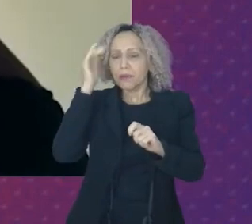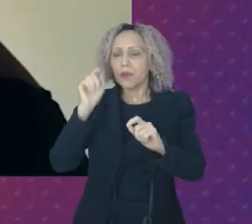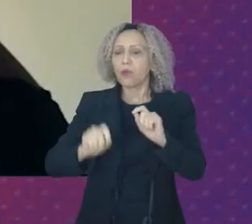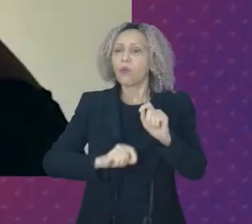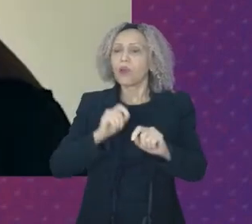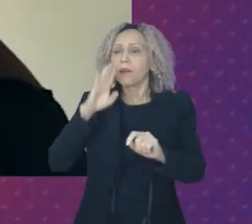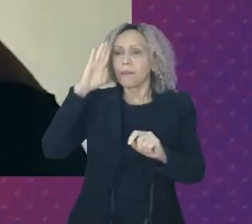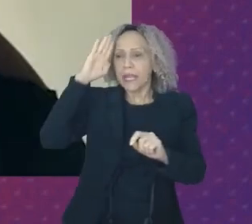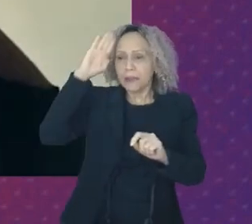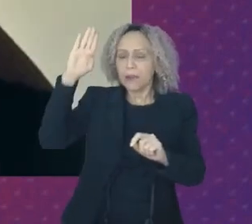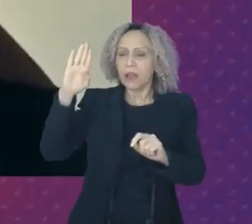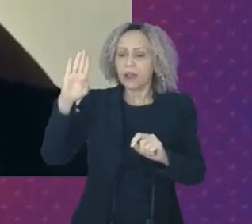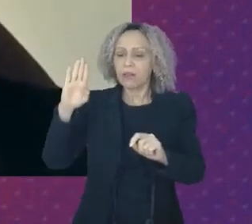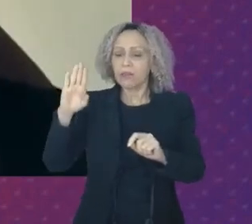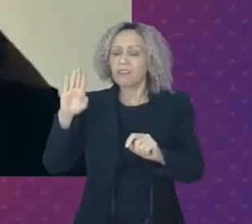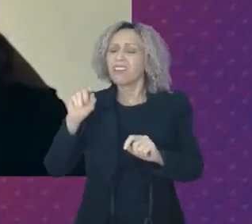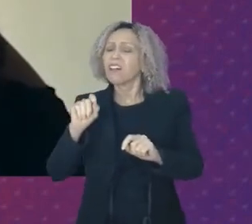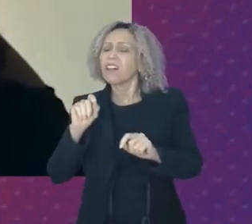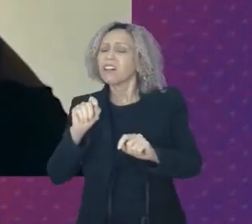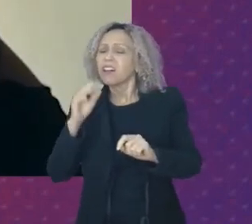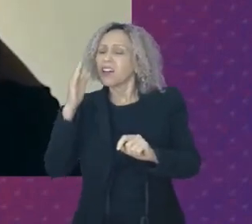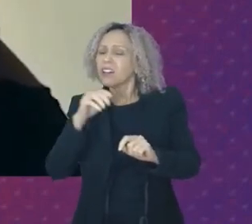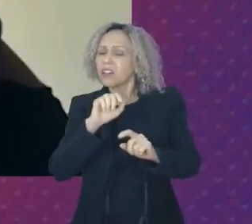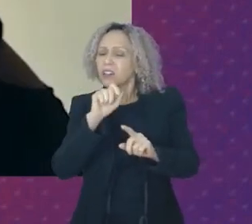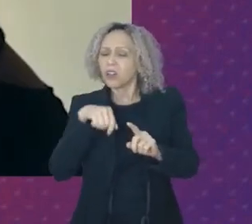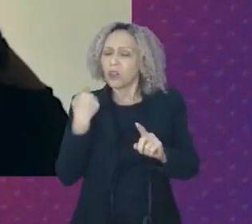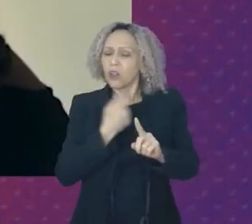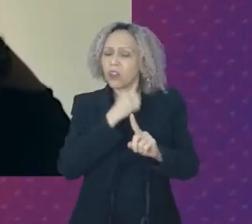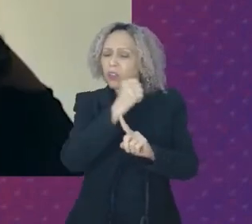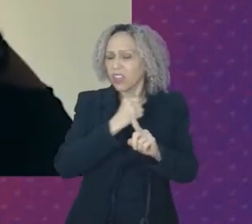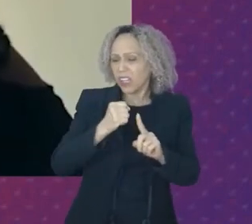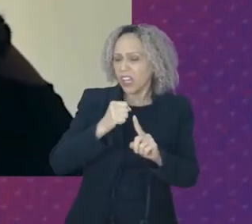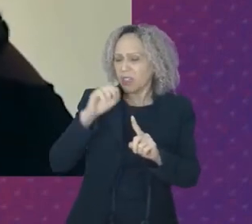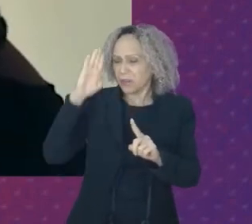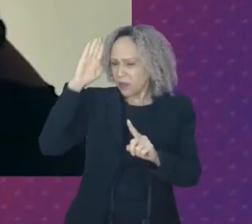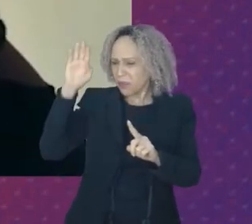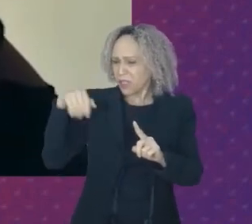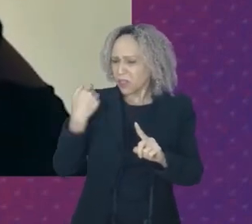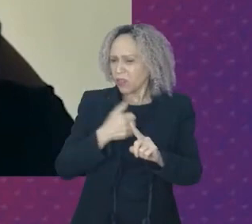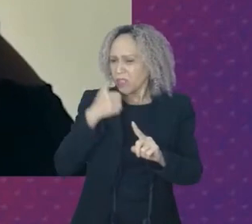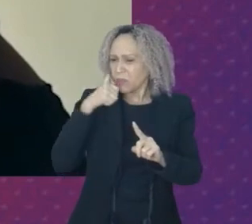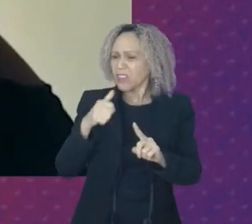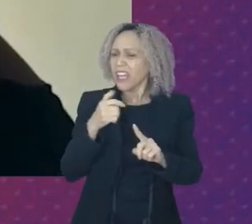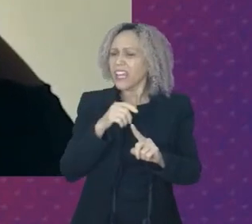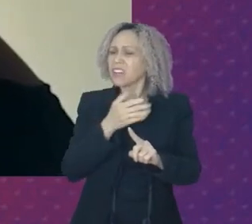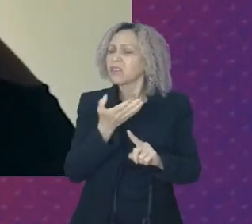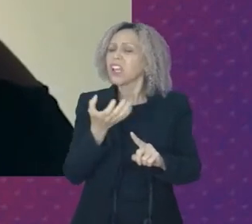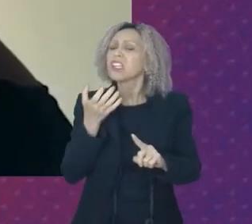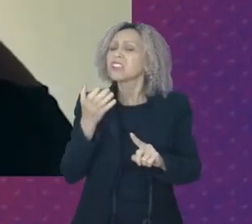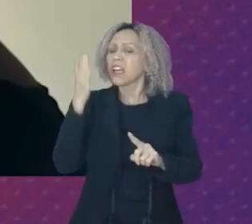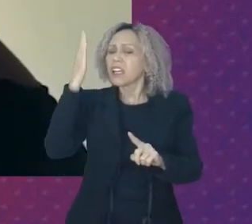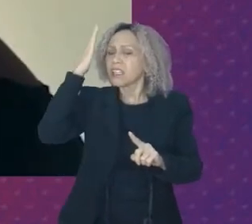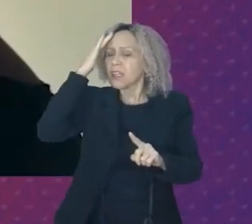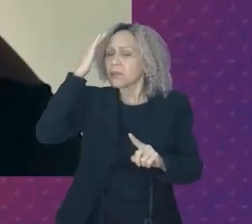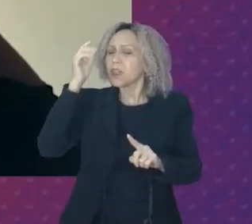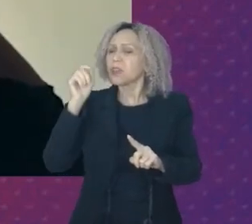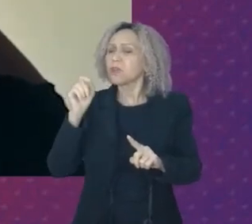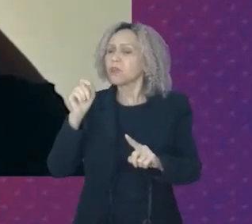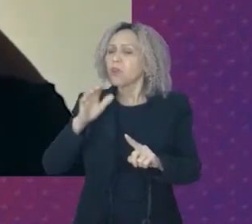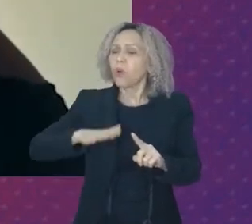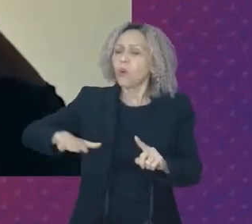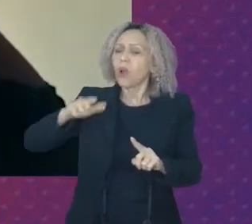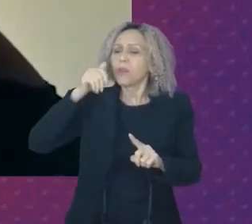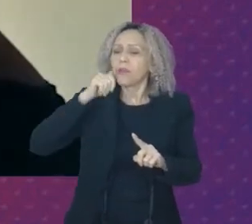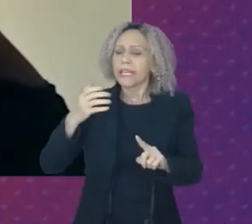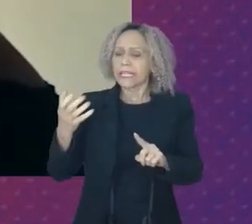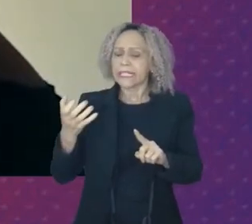o que é que a nossa sociedade, em especial as nossas mulheres, querem saber. O que é que essas mulheres querem que chegue até elas